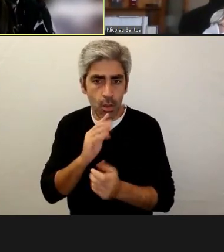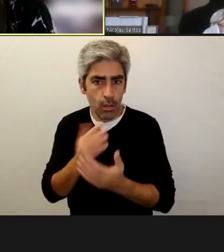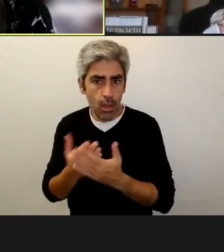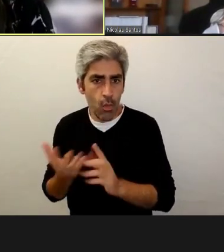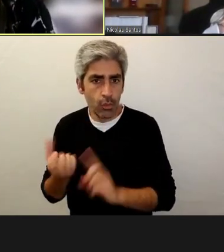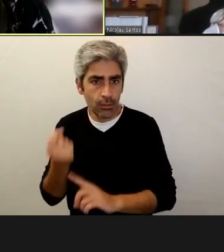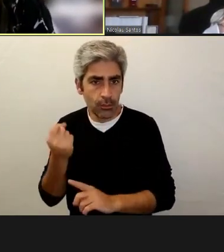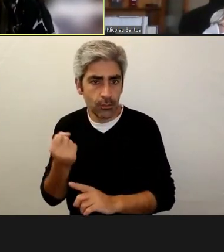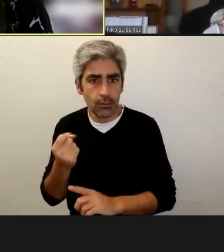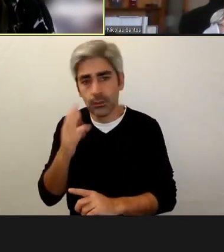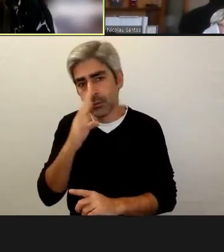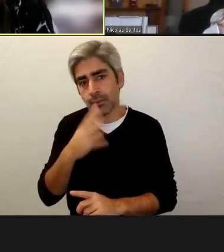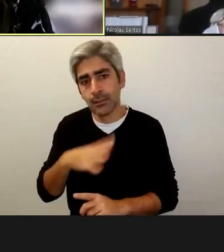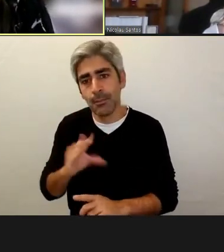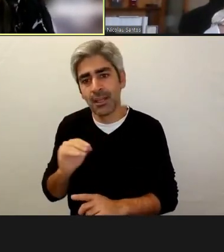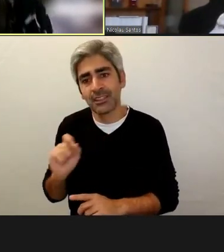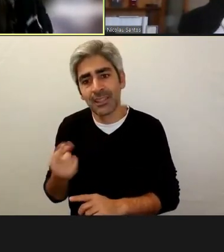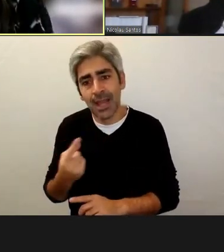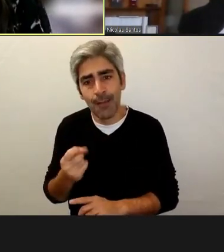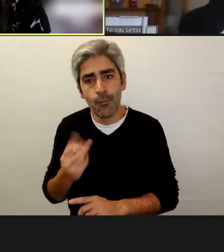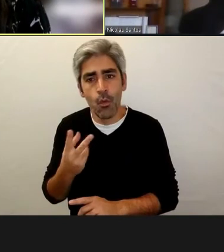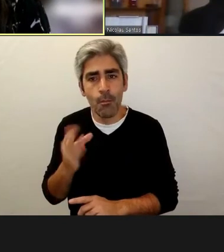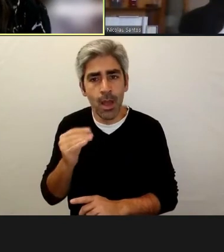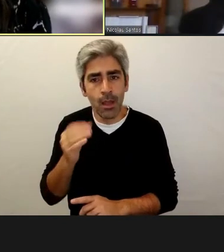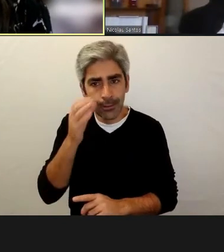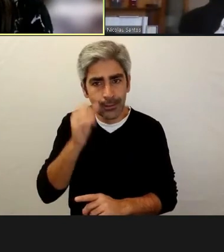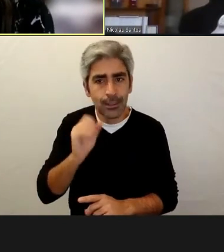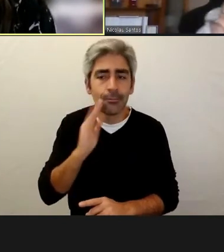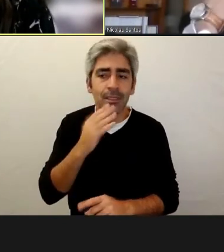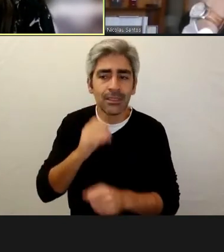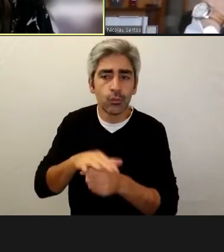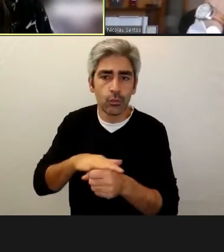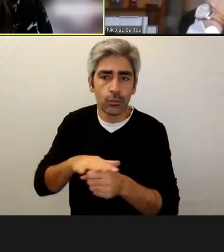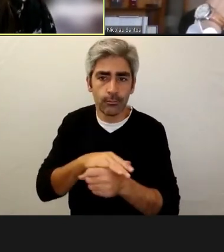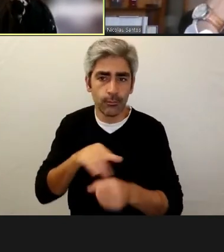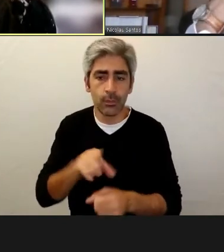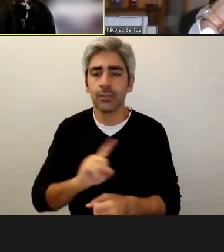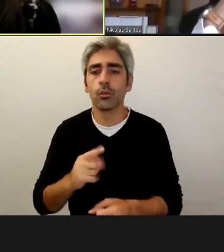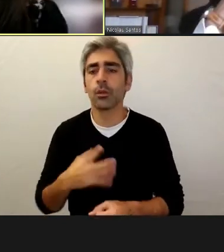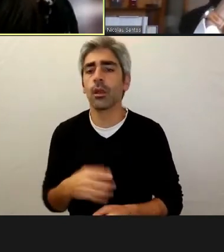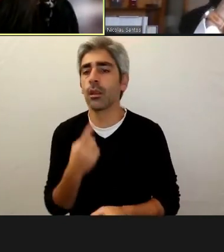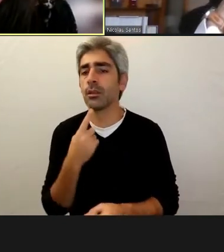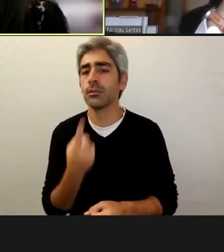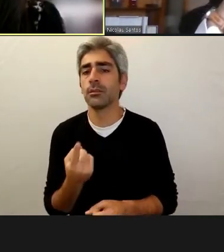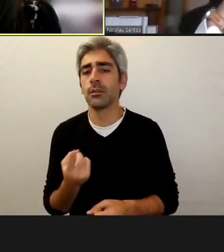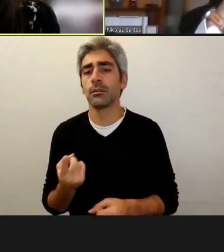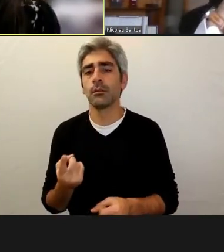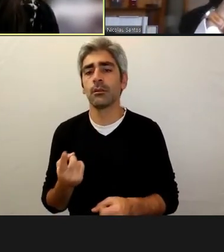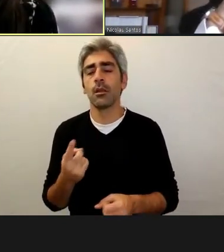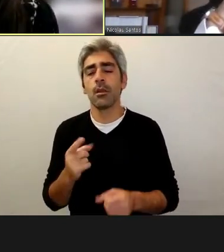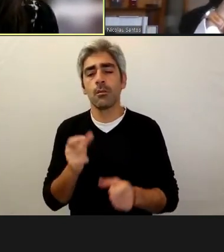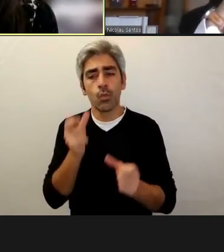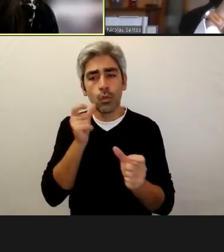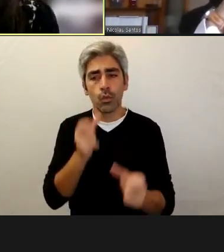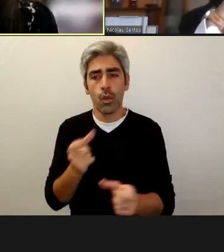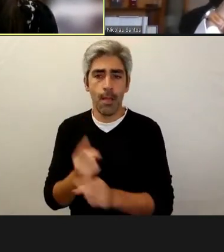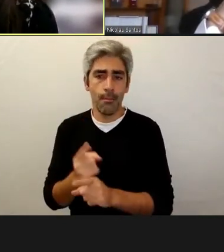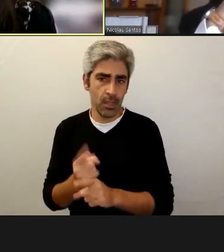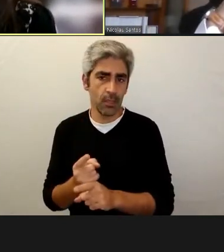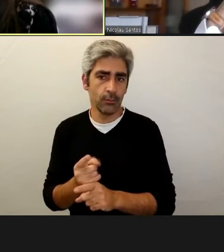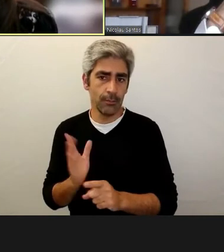se quiser, mais rápida ou mais intensa em função das circunstâncias. Isto não significa que não haja aqui um crivo que é dado na